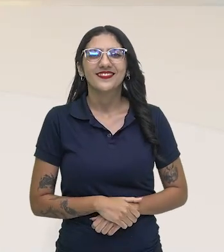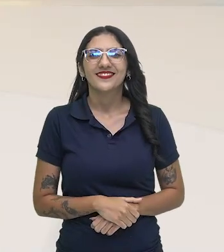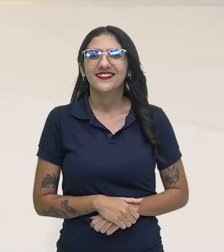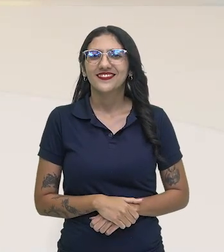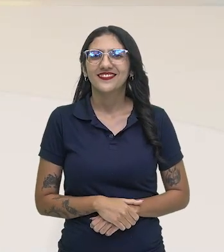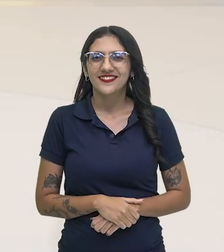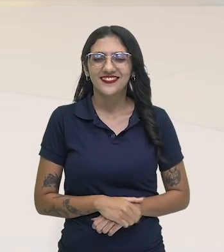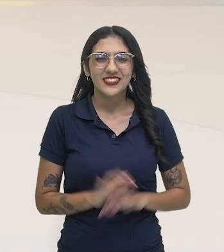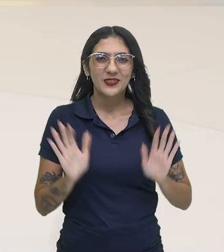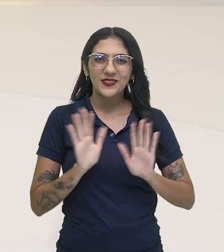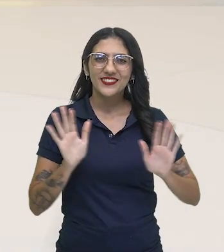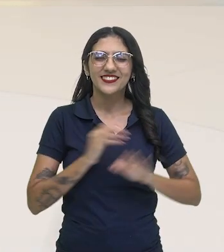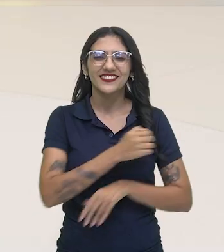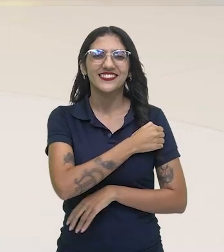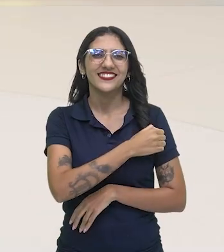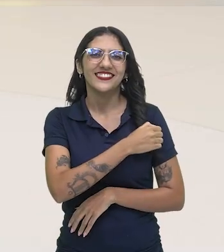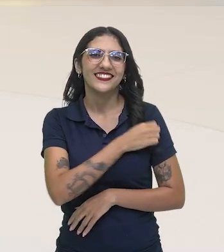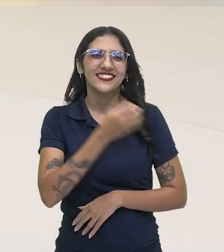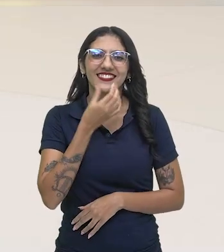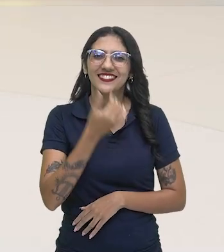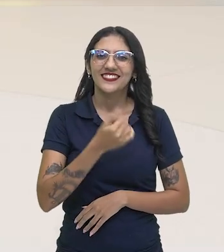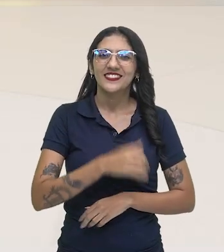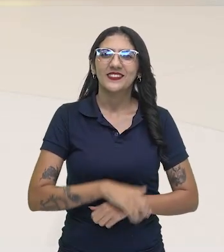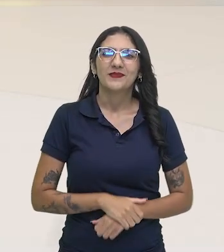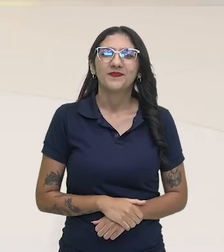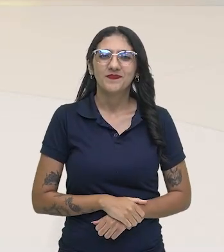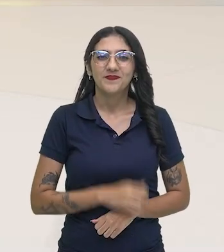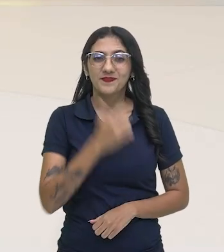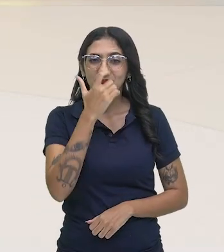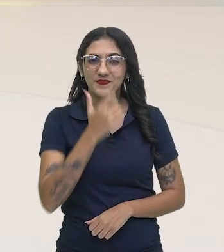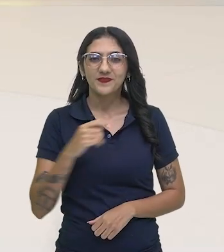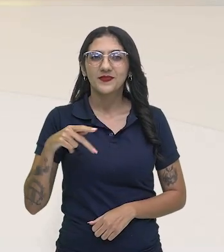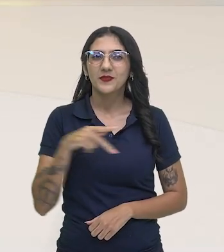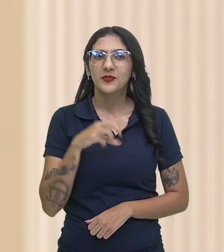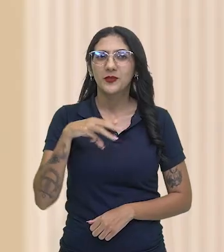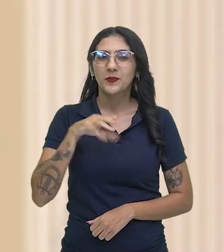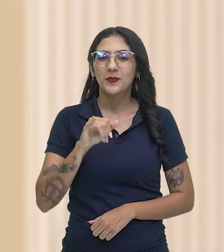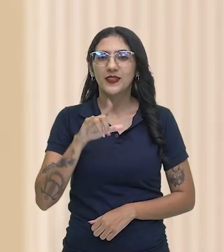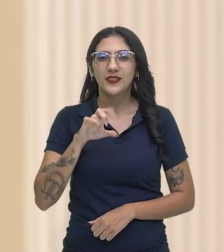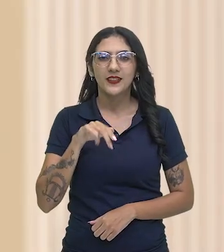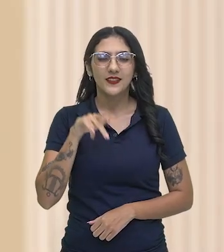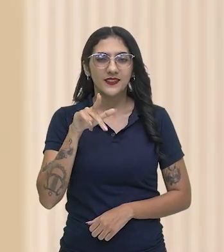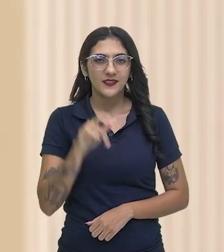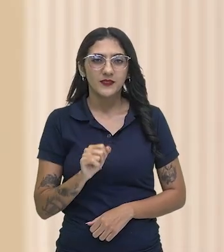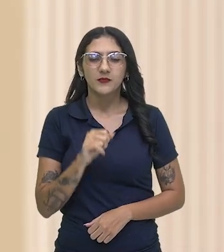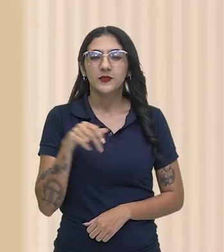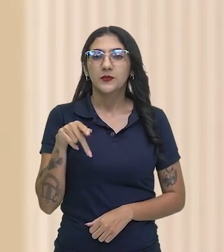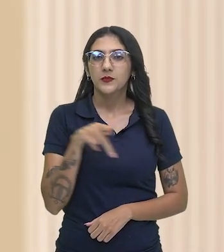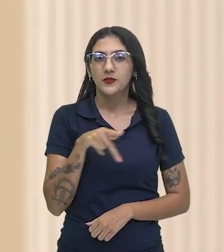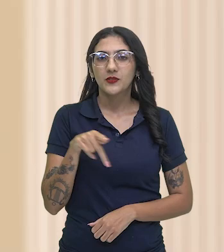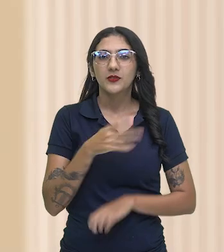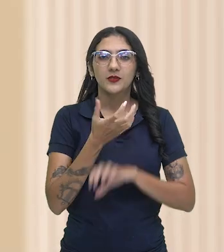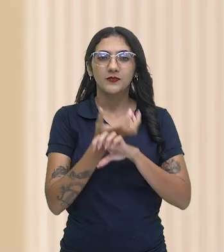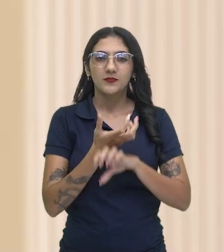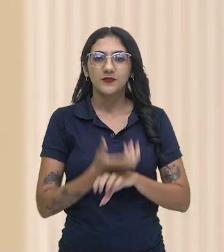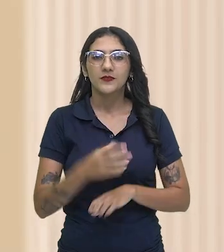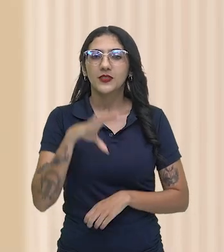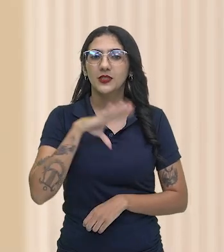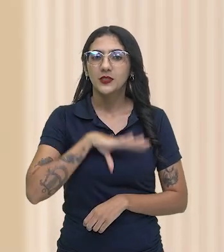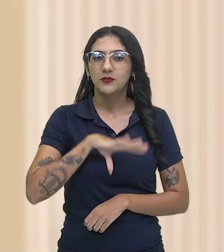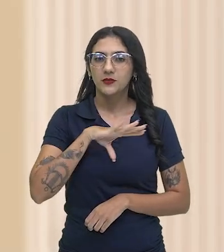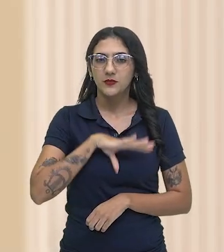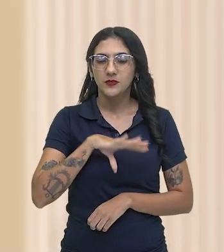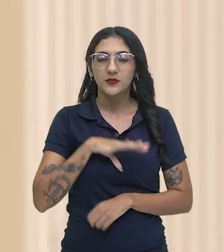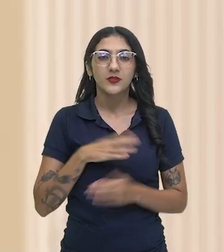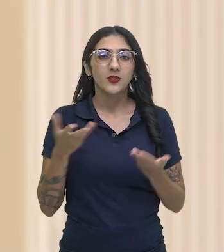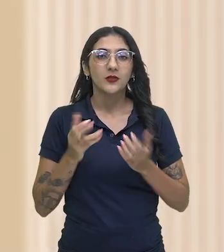Olá, gente, tudo bem? Eu sou a professora Milena Marães, professora de língua portuguesa, junto com a professora Cláudia,